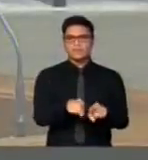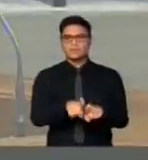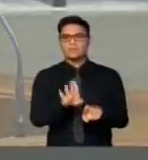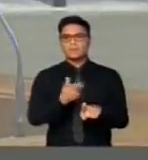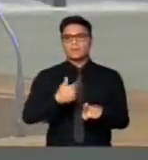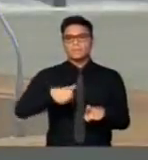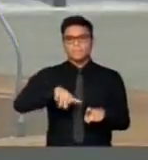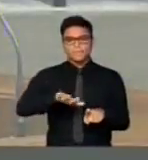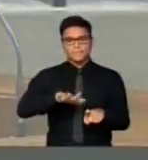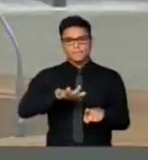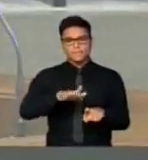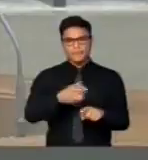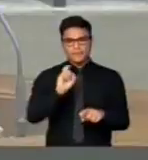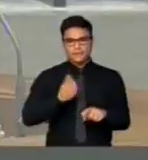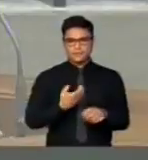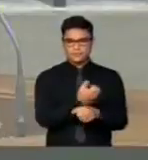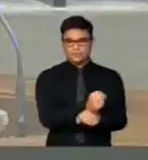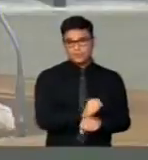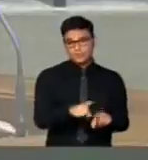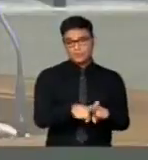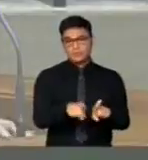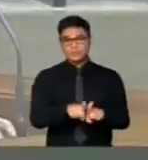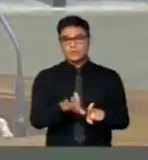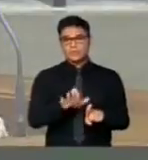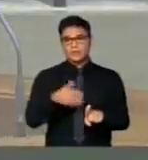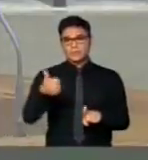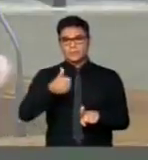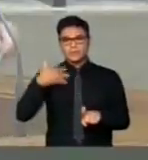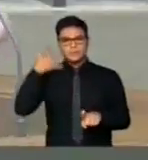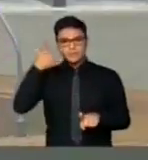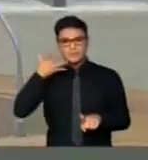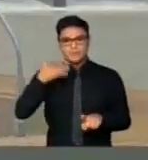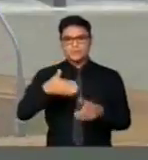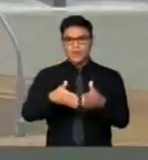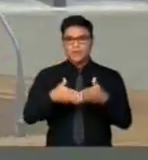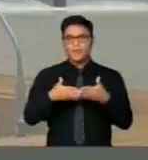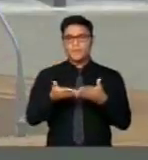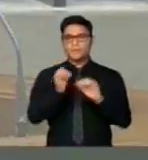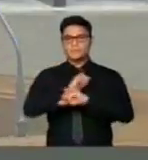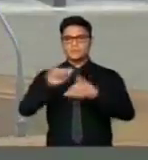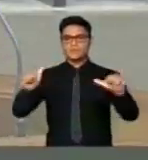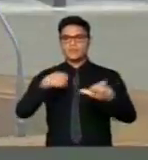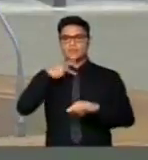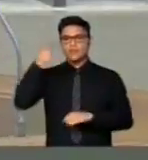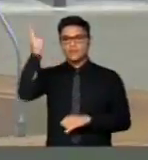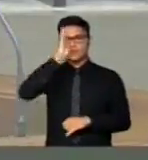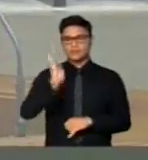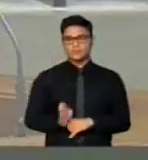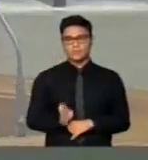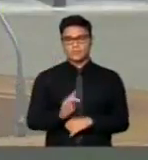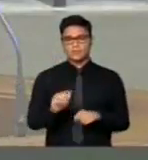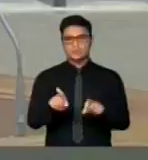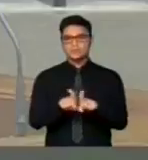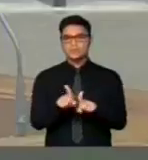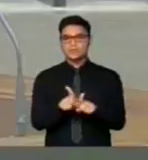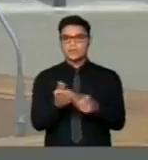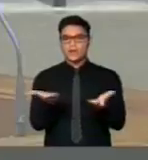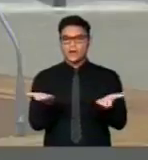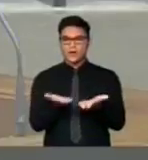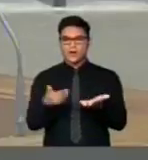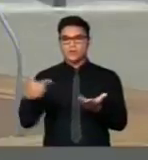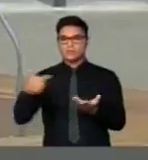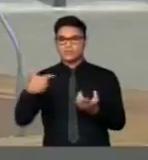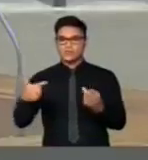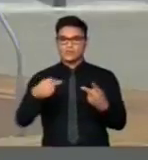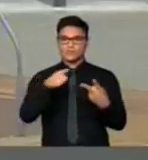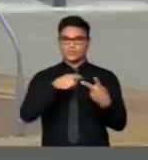presidente. Essa primeira parte do meu pronunciamento, eu peço a divulgação na Voz do Brasil e passo a segunda.